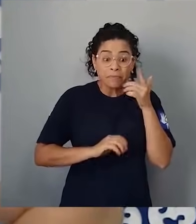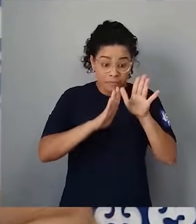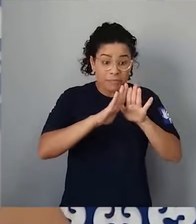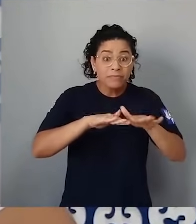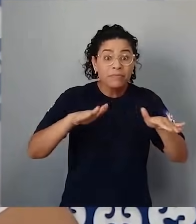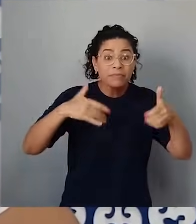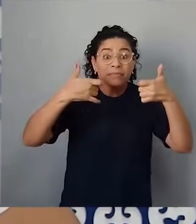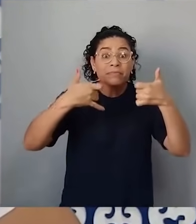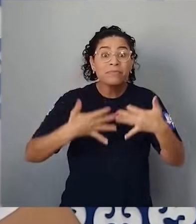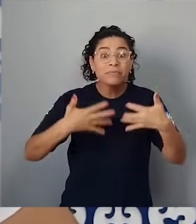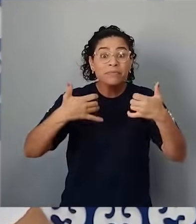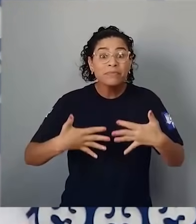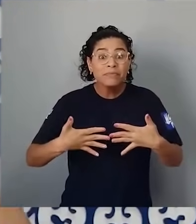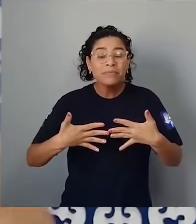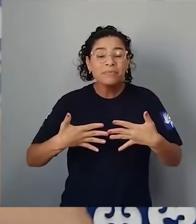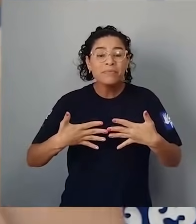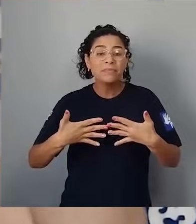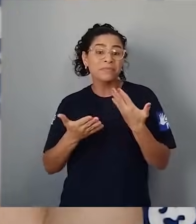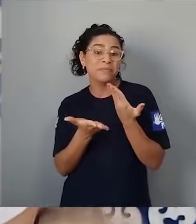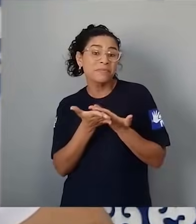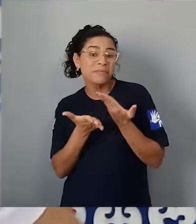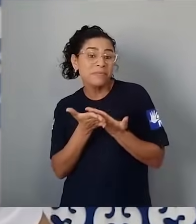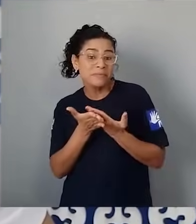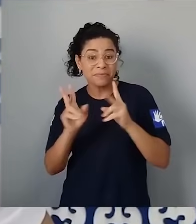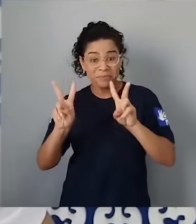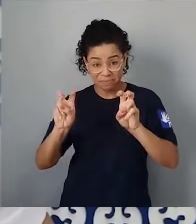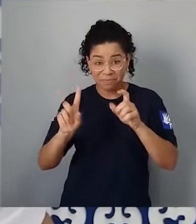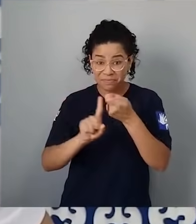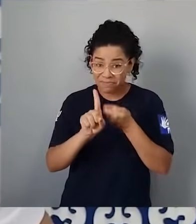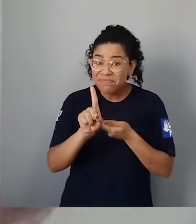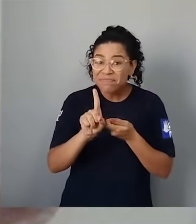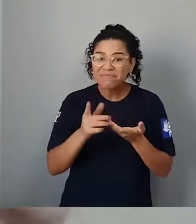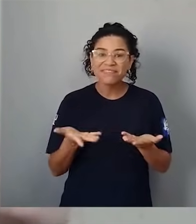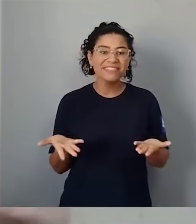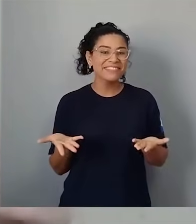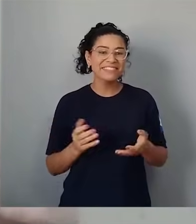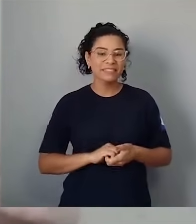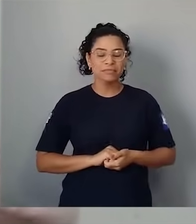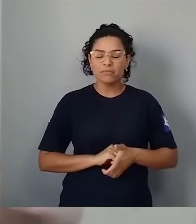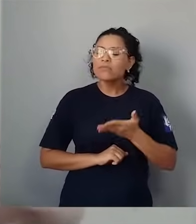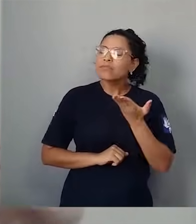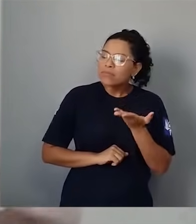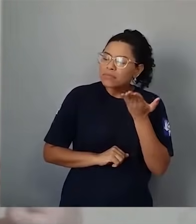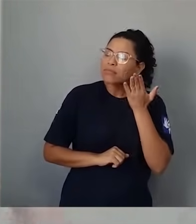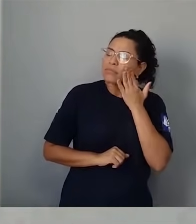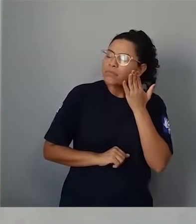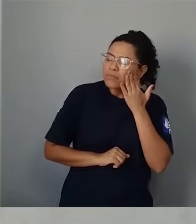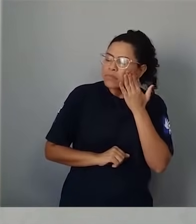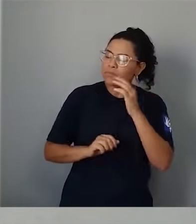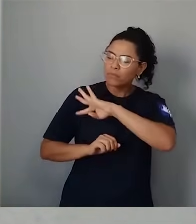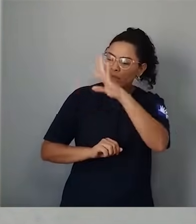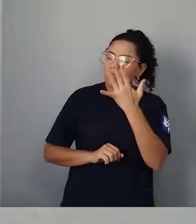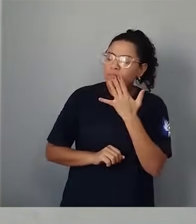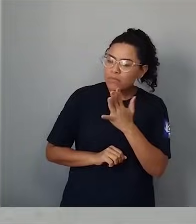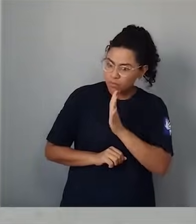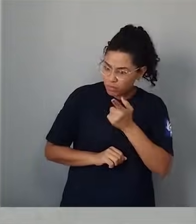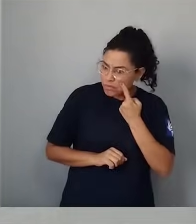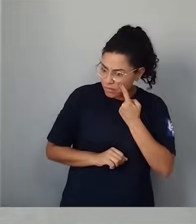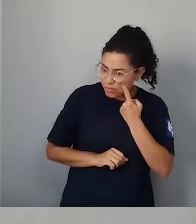o que as crianças estão falando em relação ao tema do nosso mês? Você já viu o arco-íris?